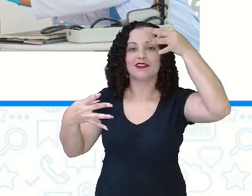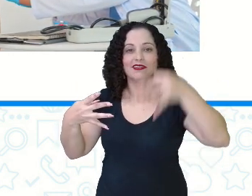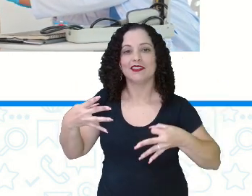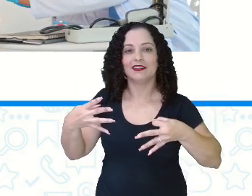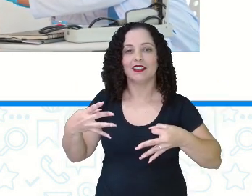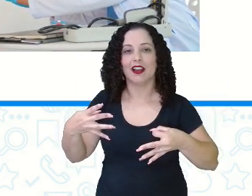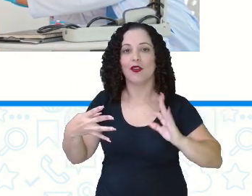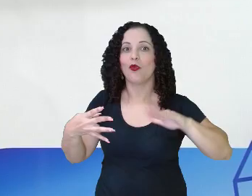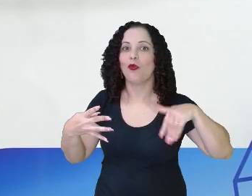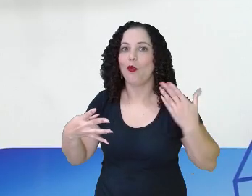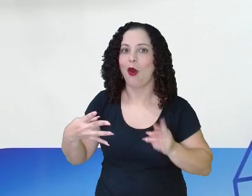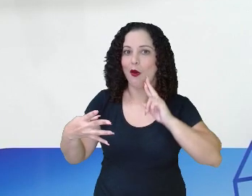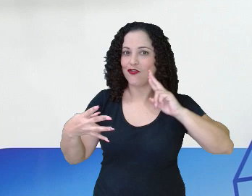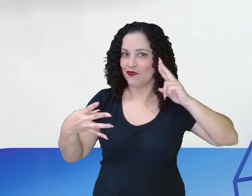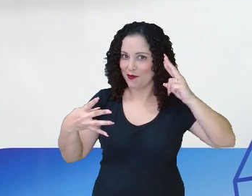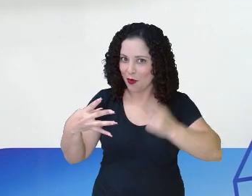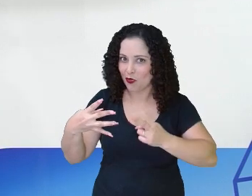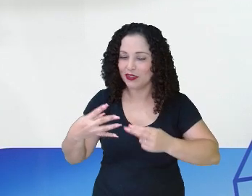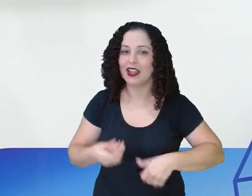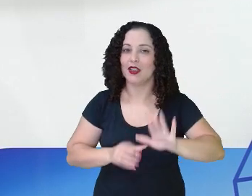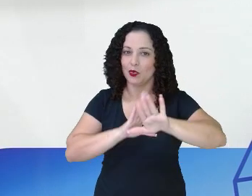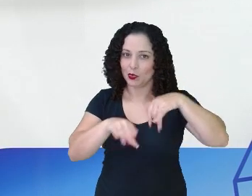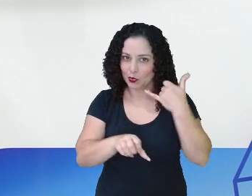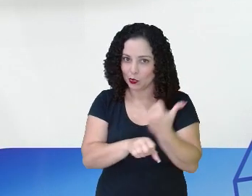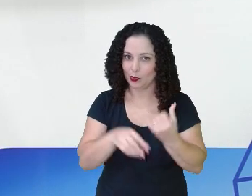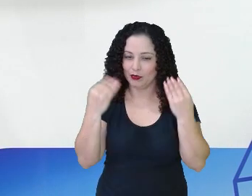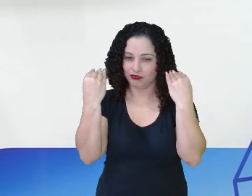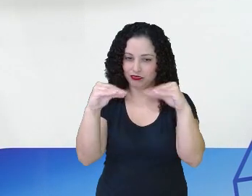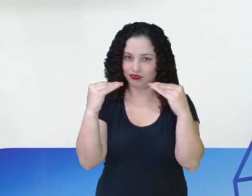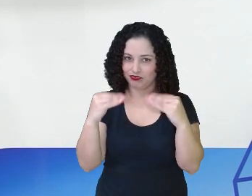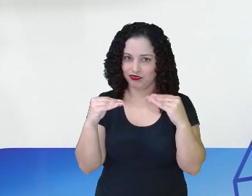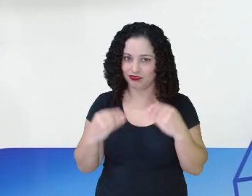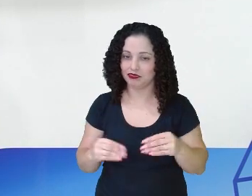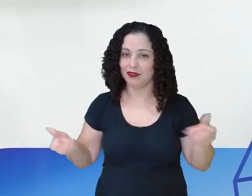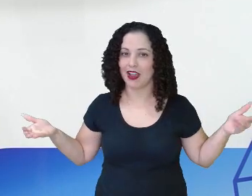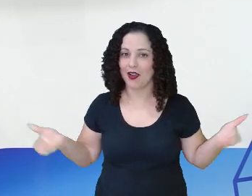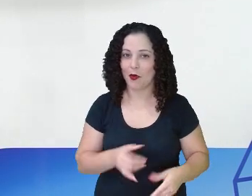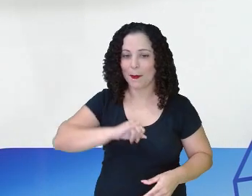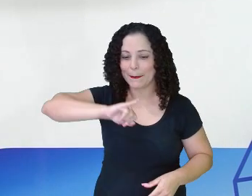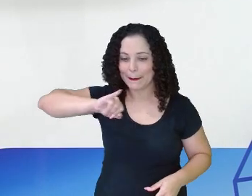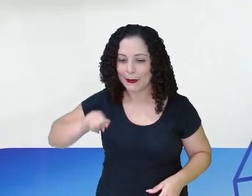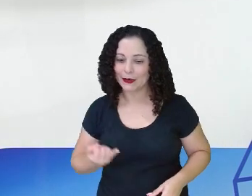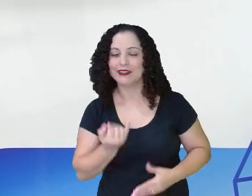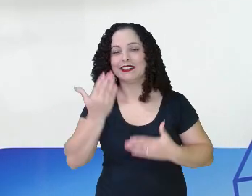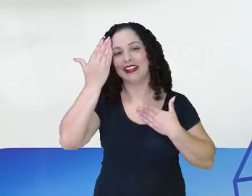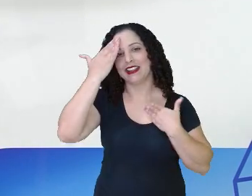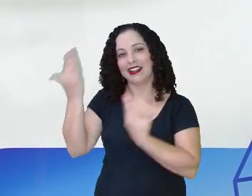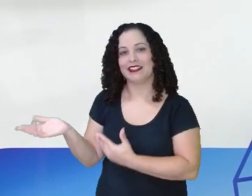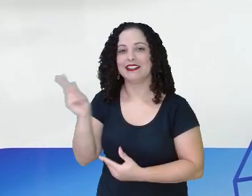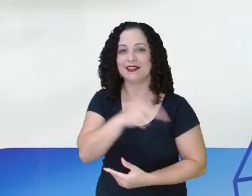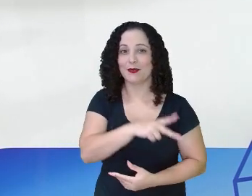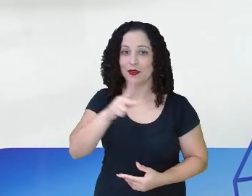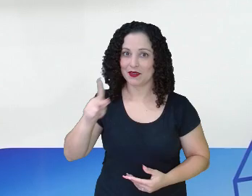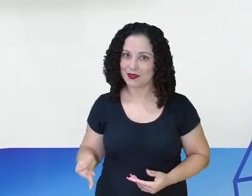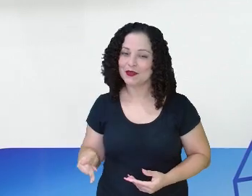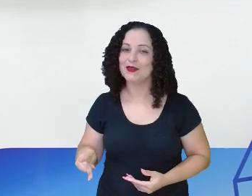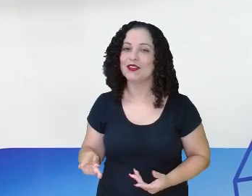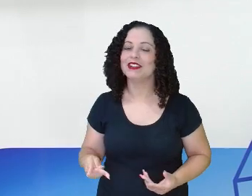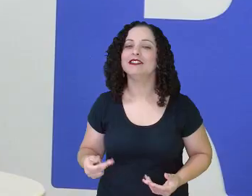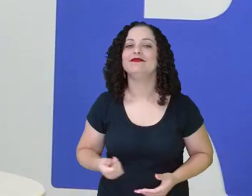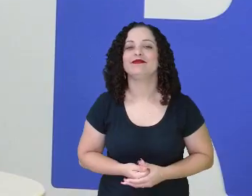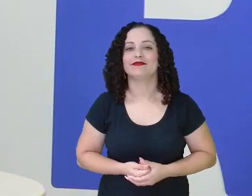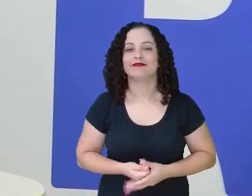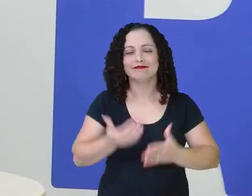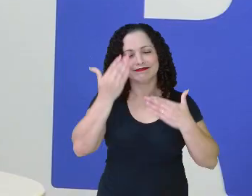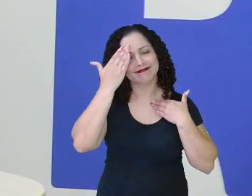905 crianças? Responde lá no YouTube. Eu aproveito a oportunidade para agradecer a professora Abigail Viana. Eu